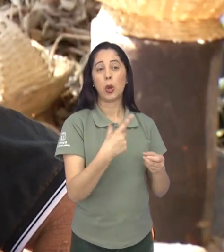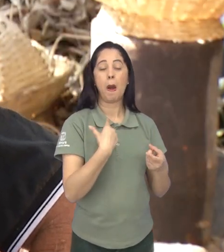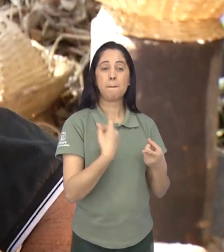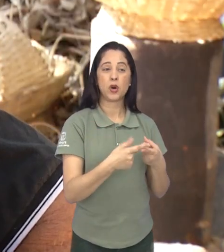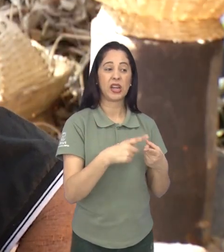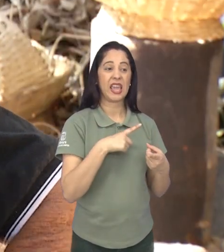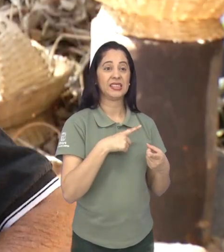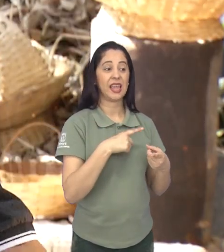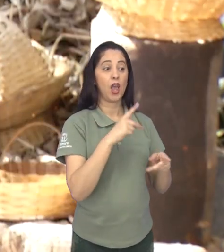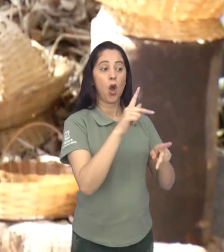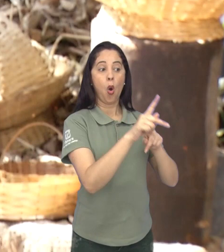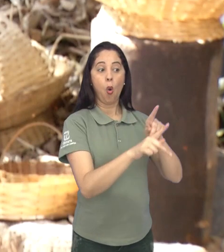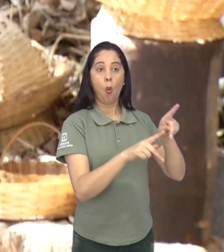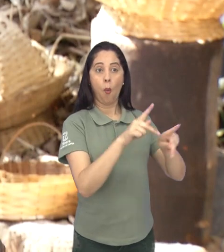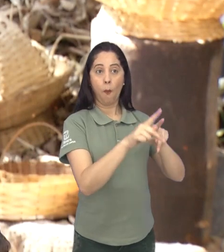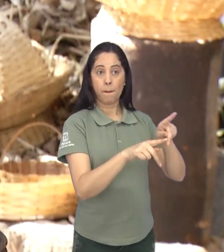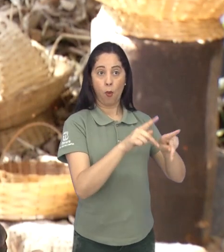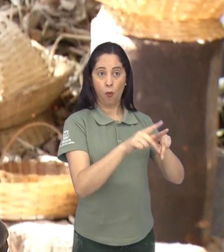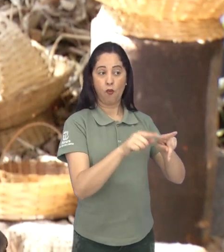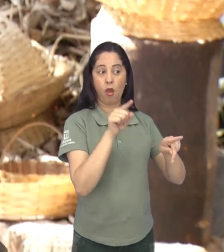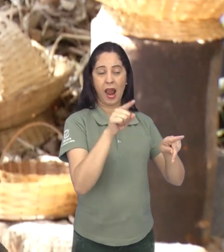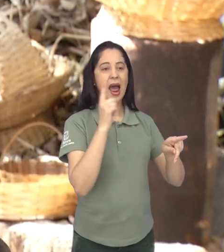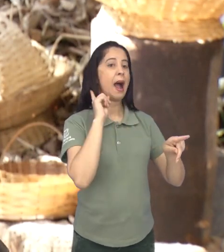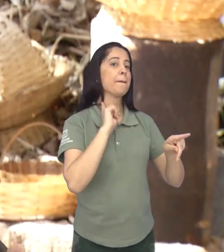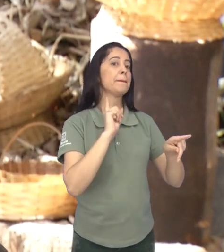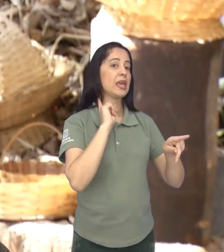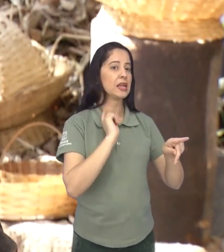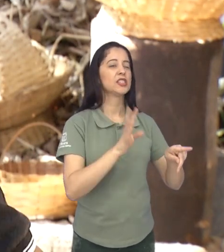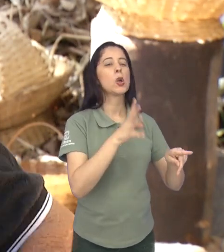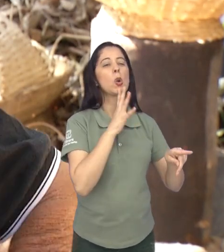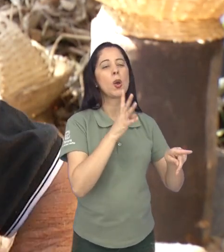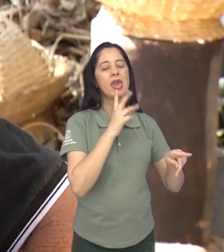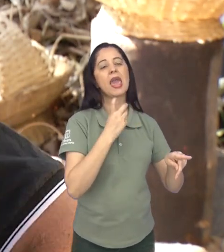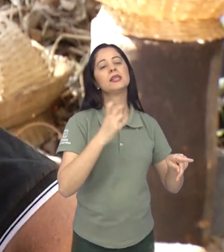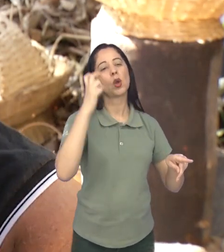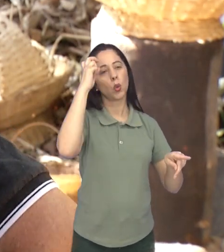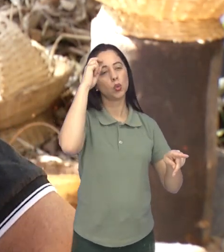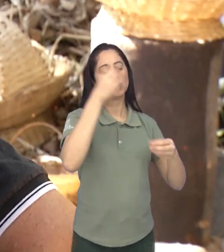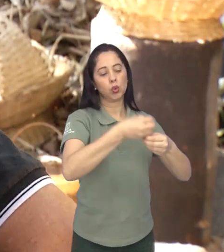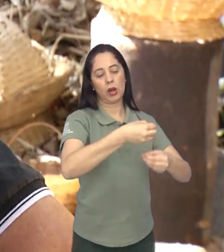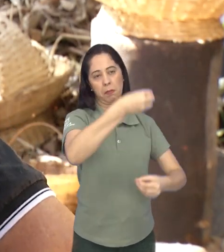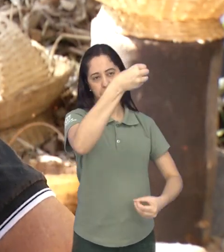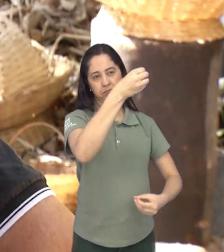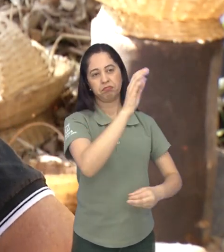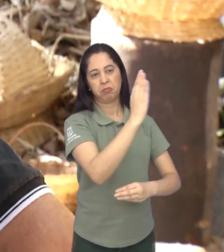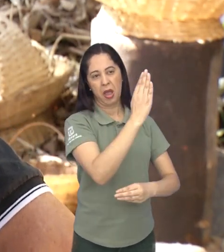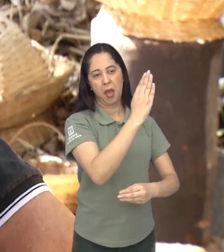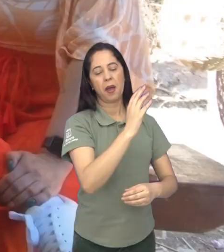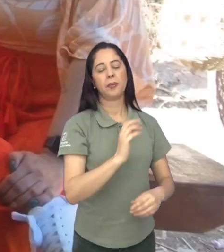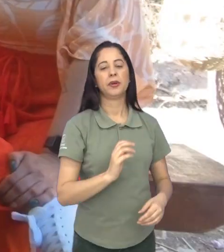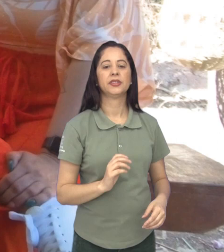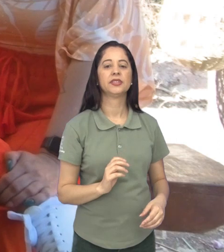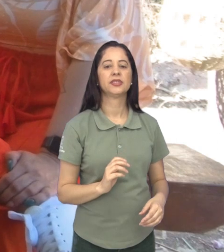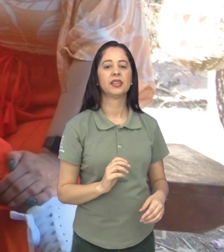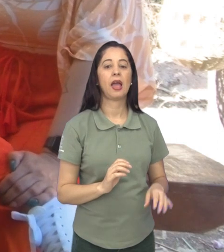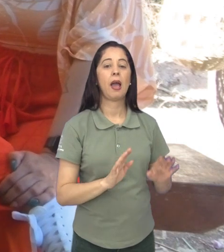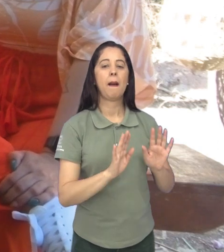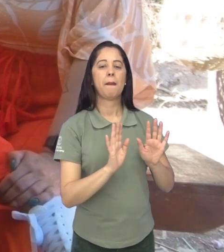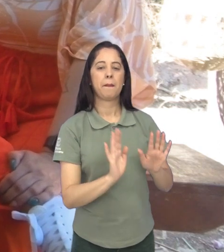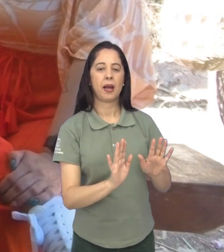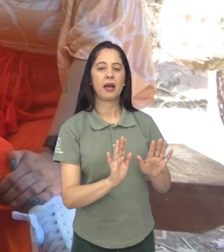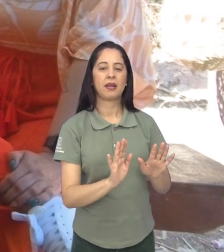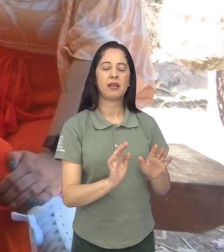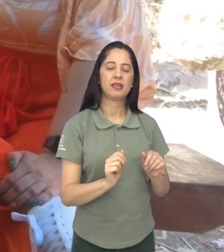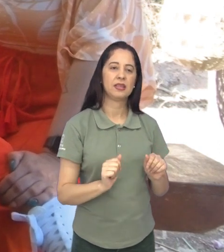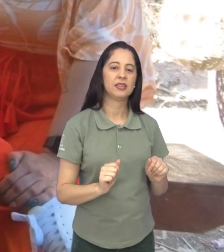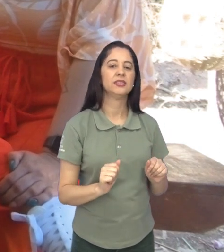Tem um povo de Minas, por exemplo, que já conhece a cultura do bambu, né? Então tem muita gente que